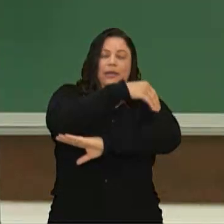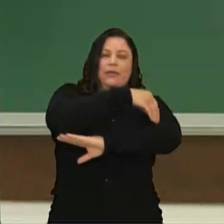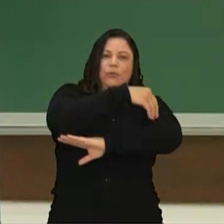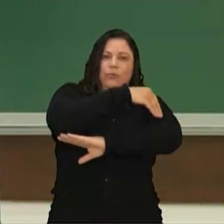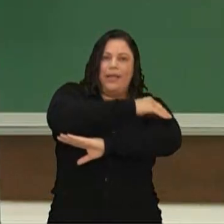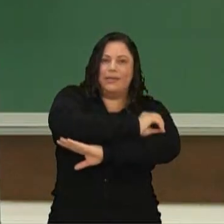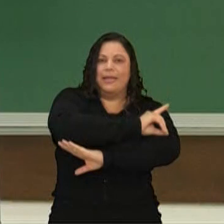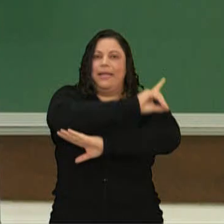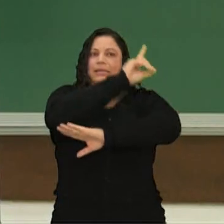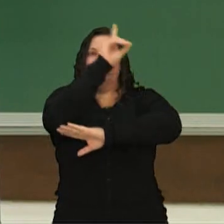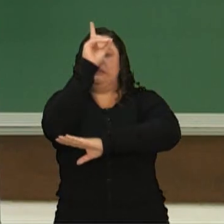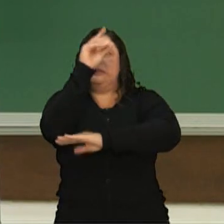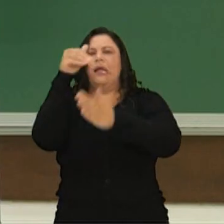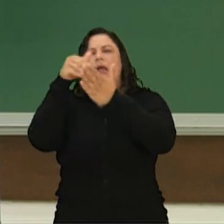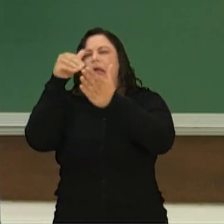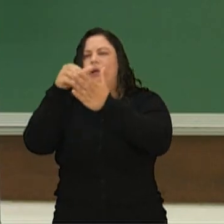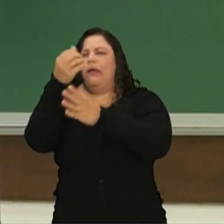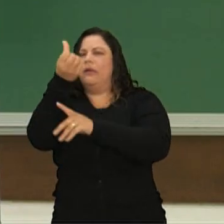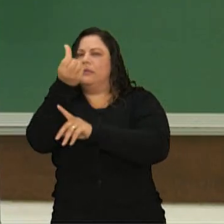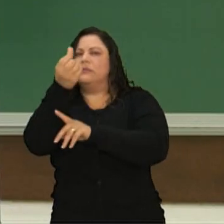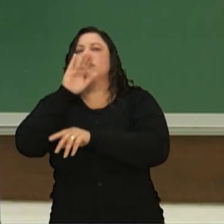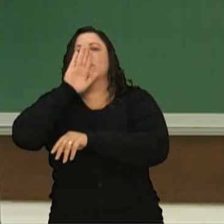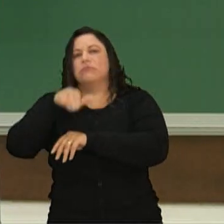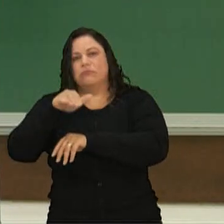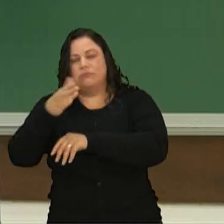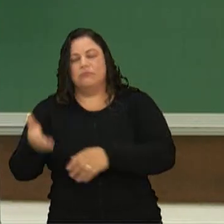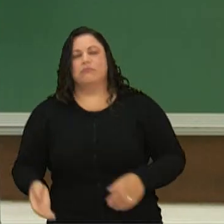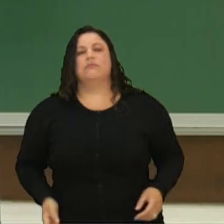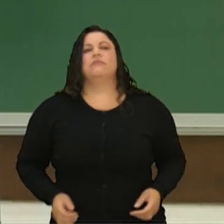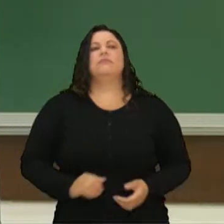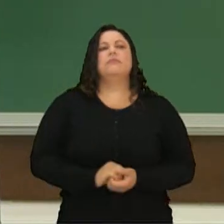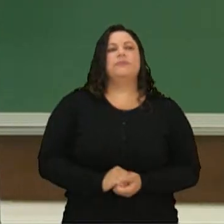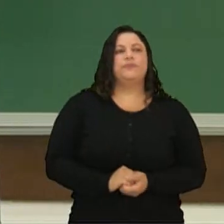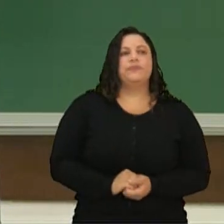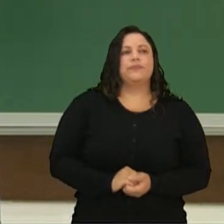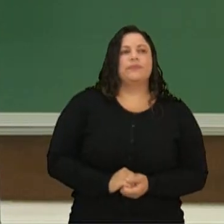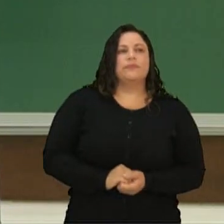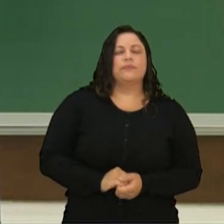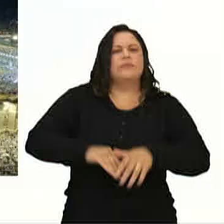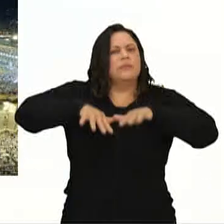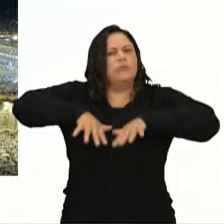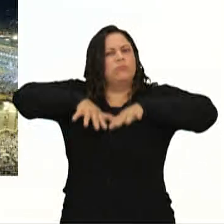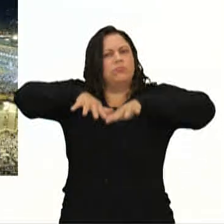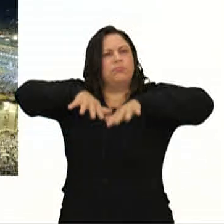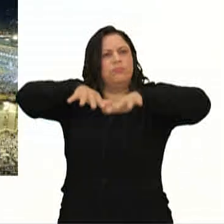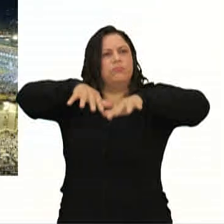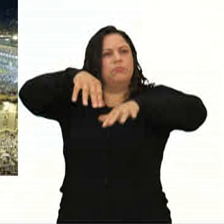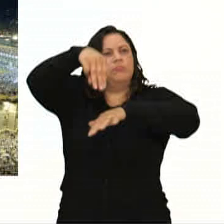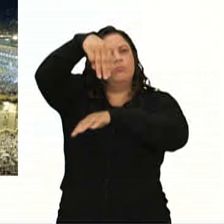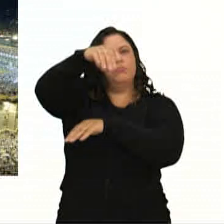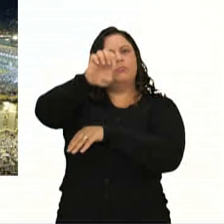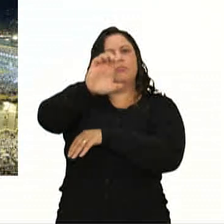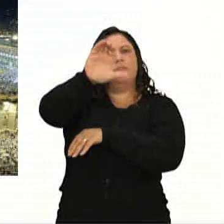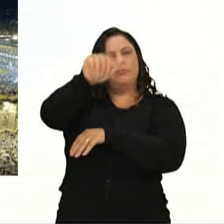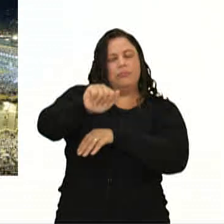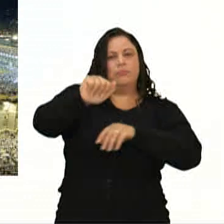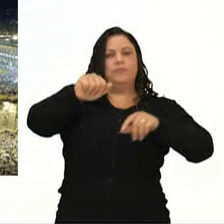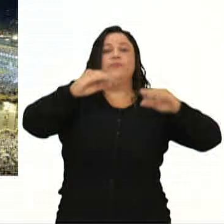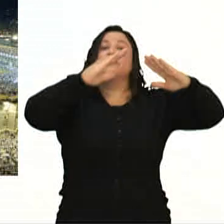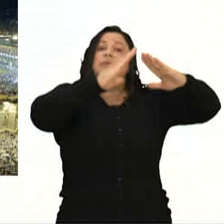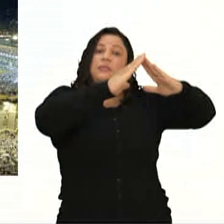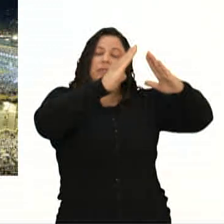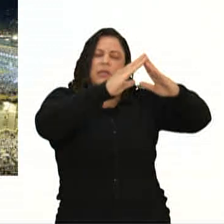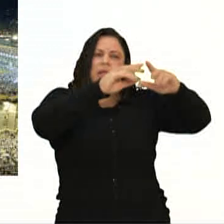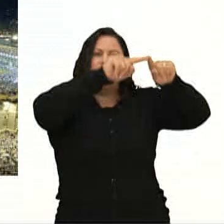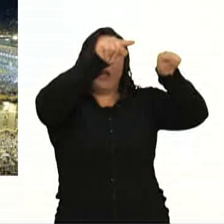não é contado como dia para o muçulmano. A peregrinação a Meca, todo muçulmano adulto que